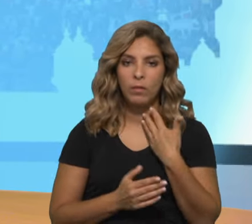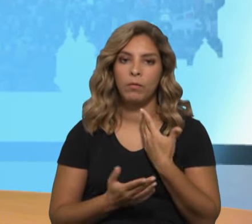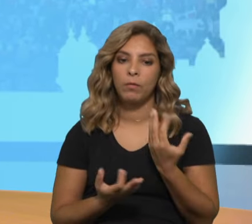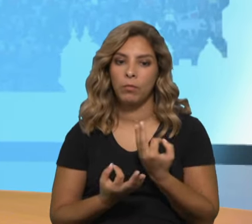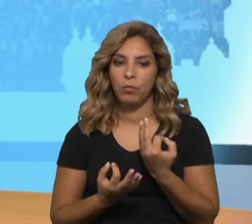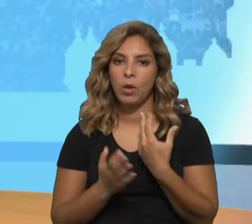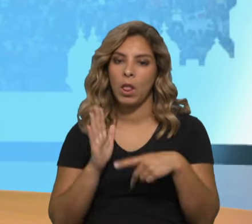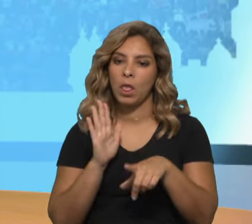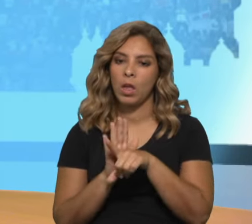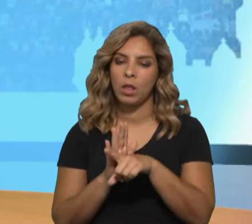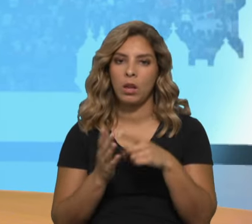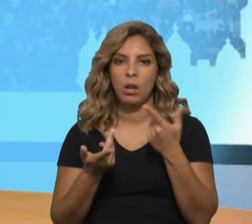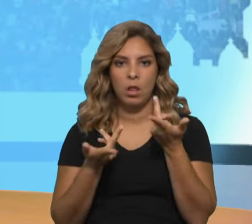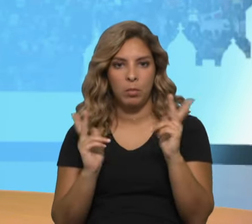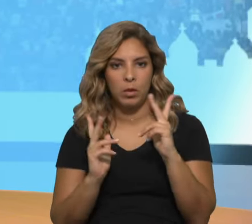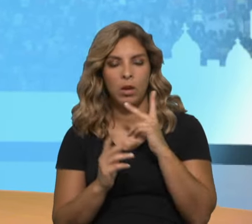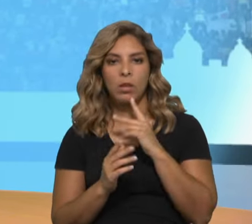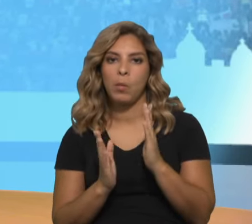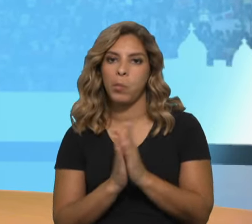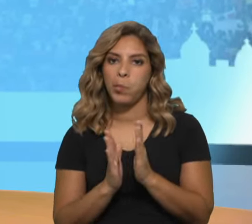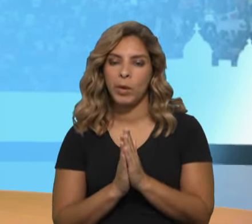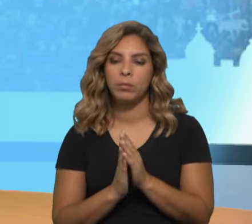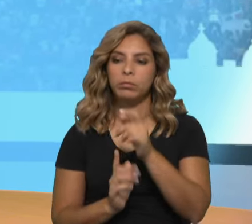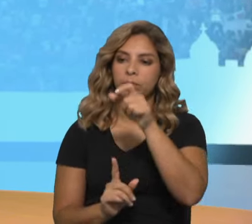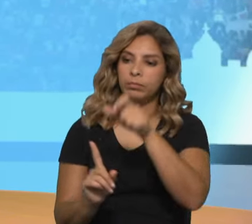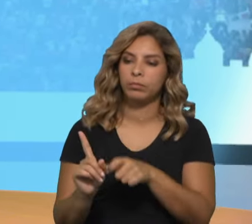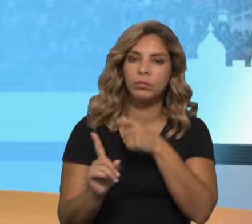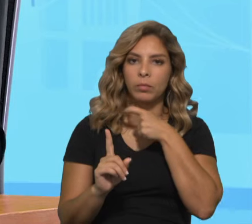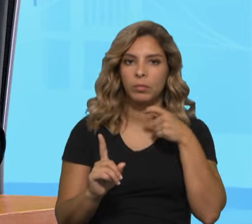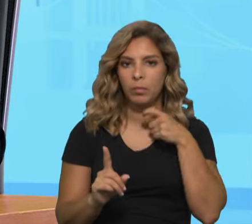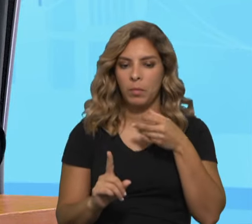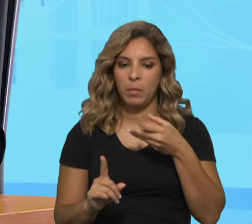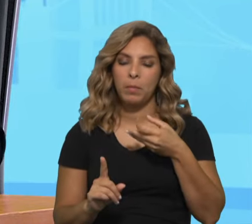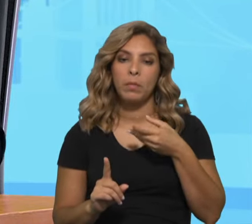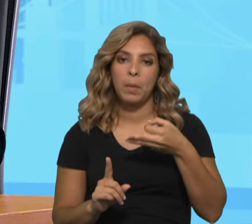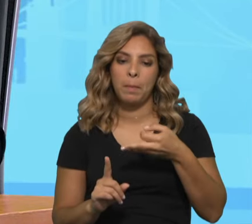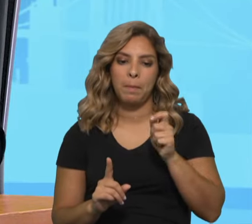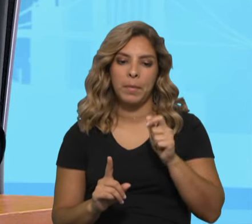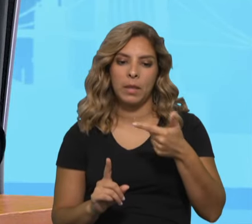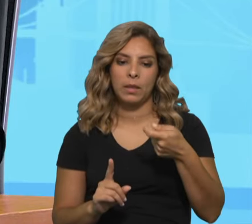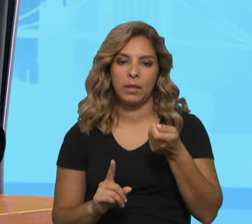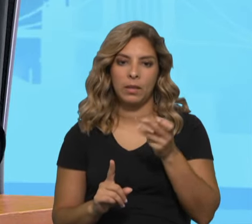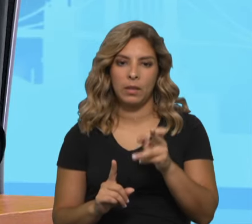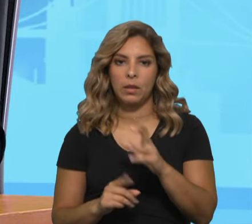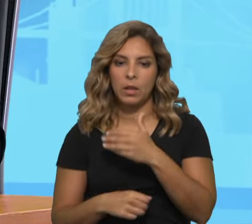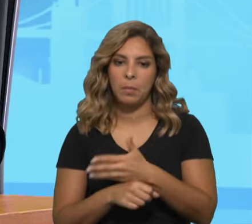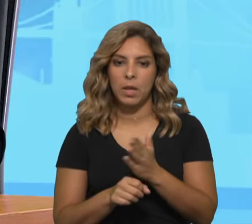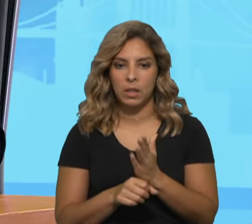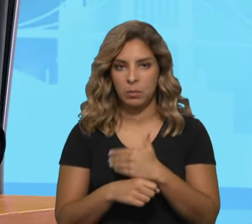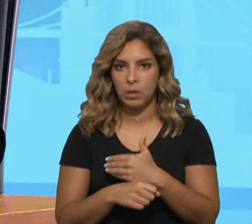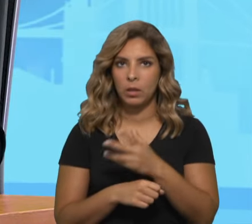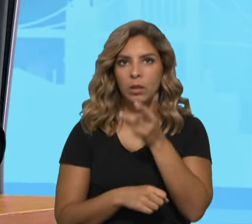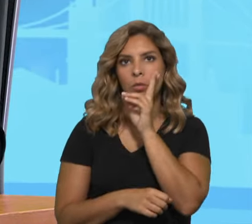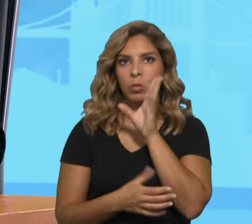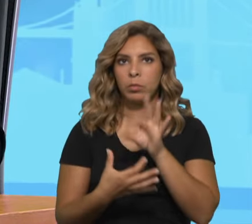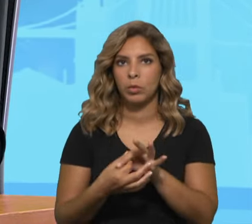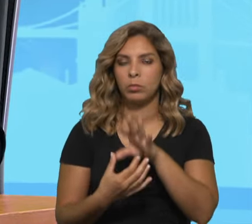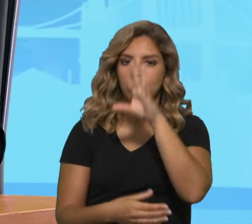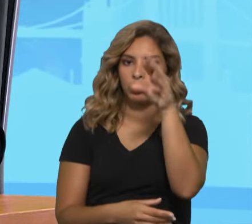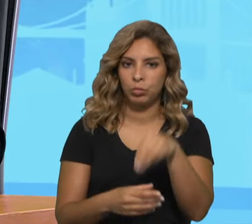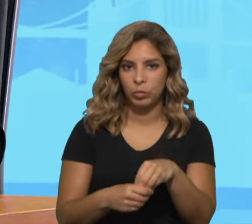Lei de Liberdade Religiosa. Está connosco o Padre Peter Stilwell, que é o diretor do Departamento das Relações Ecuménicas